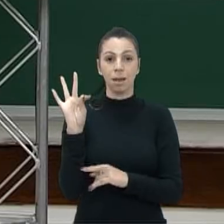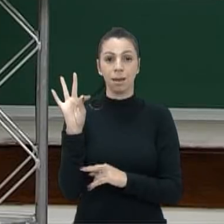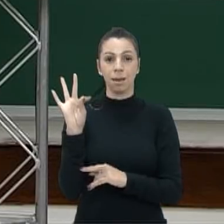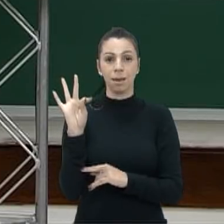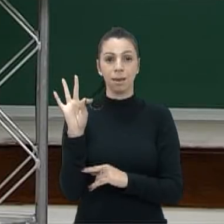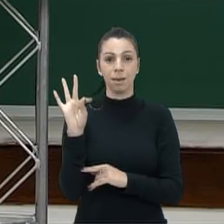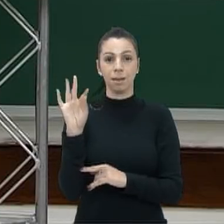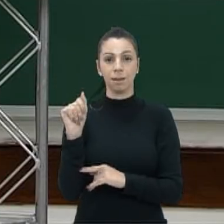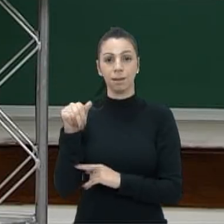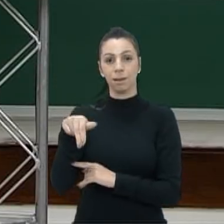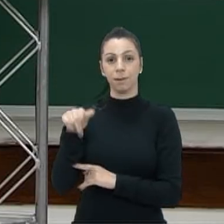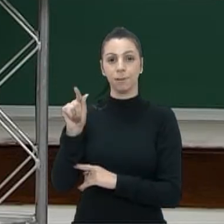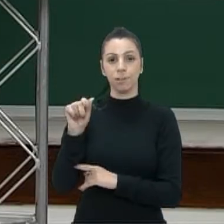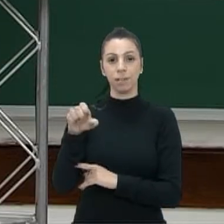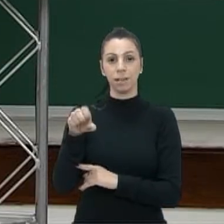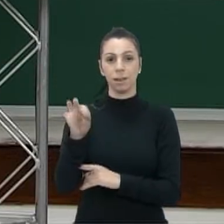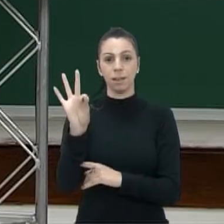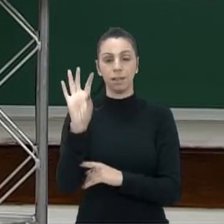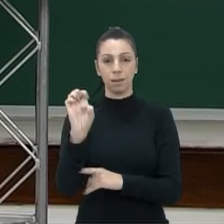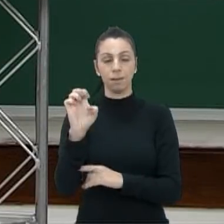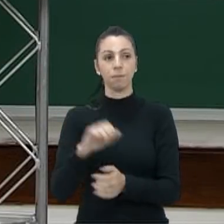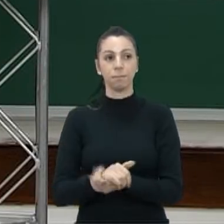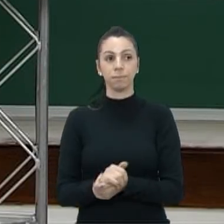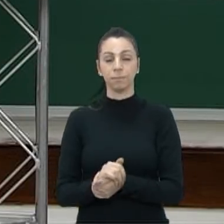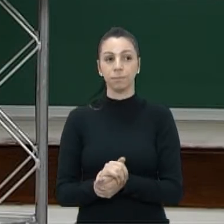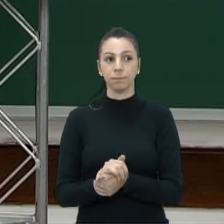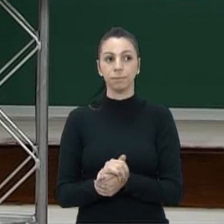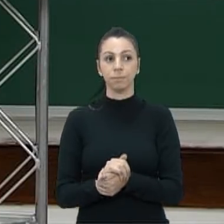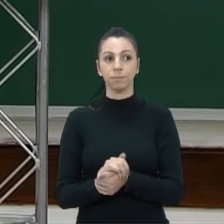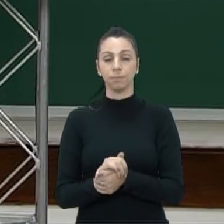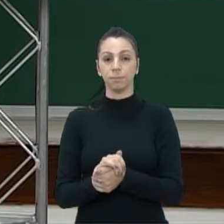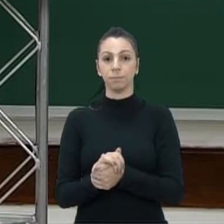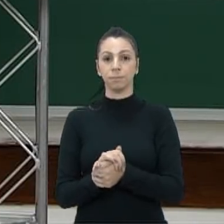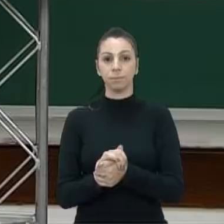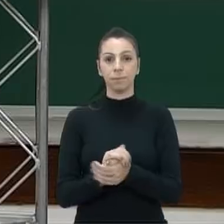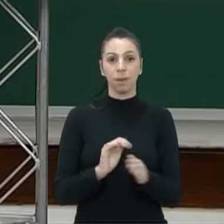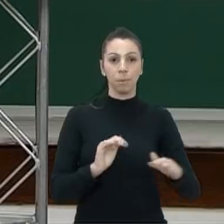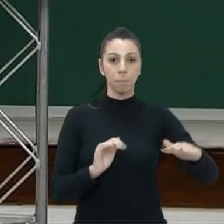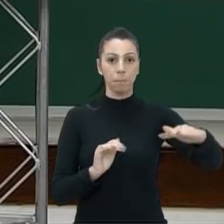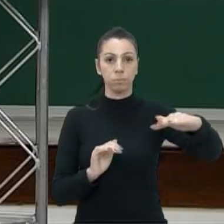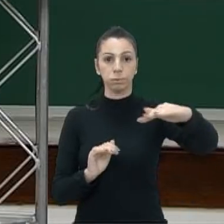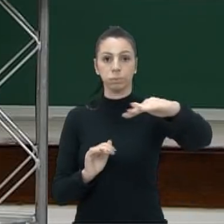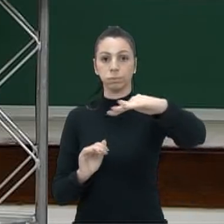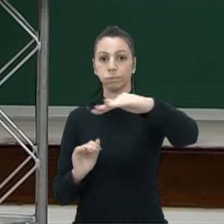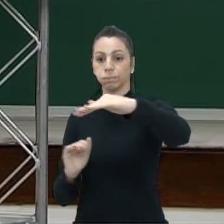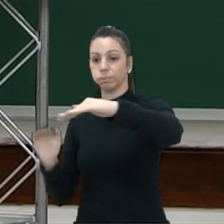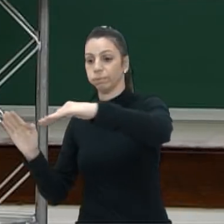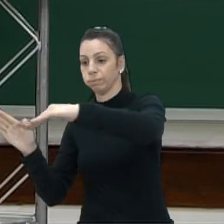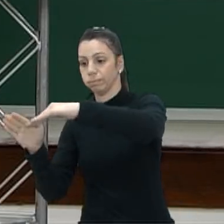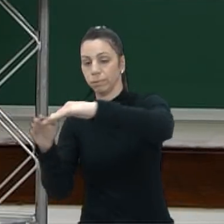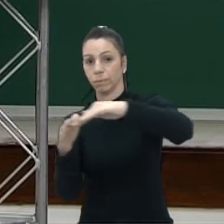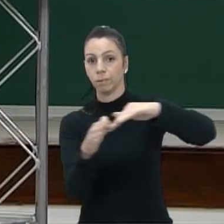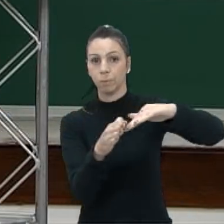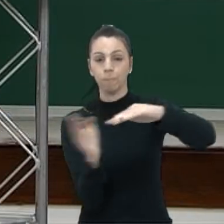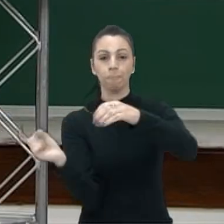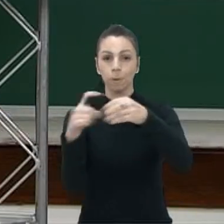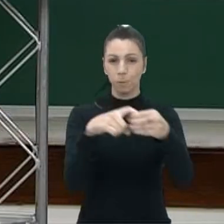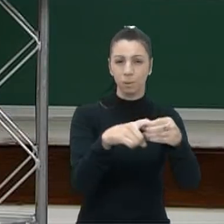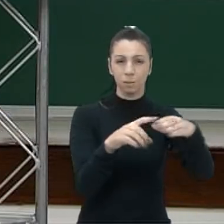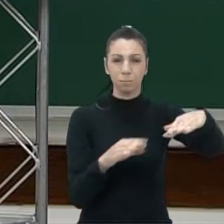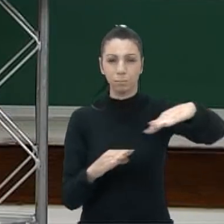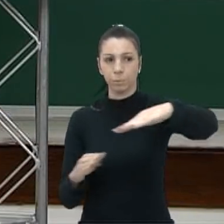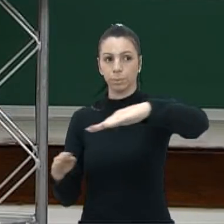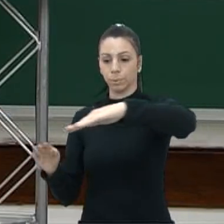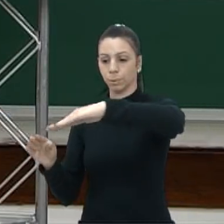vez que ele vai querer sair pela tangente, tem que ter alguma força fazendo isso aqui, ó, empurrando ele para cá, certo? Então, ele está fazendo isso.